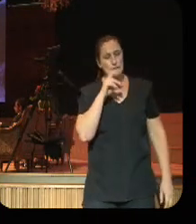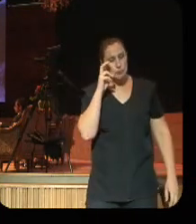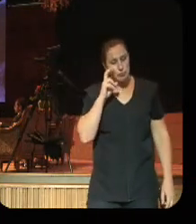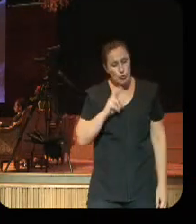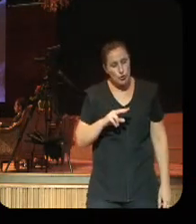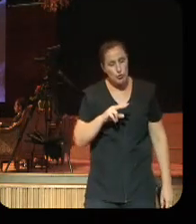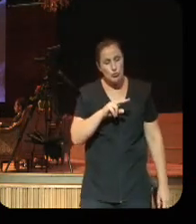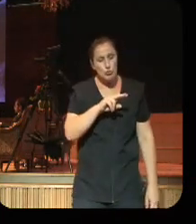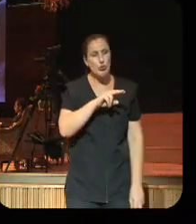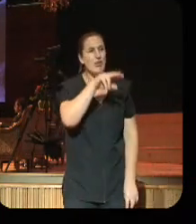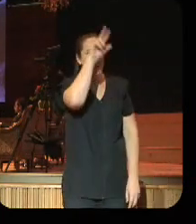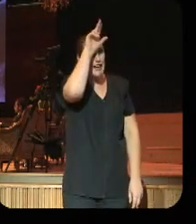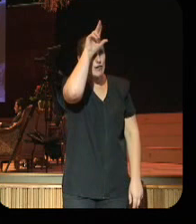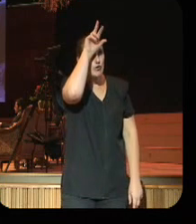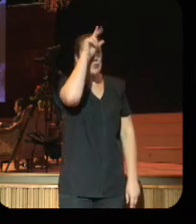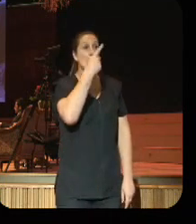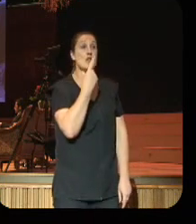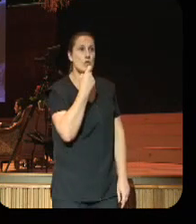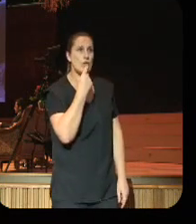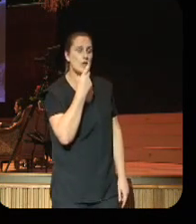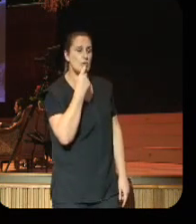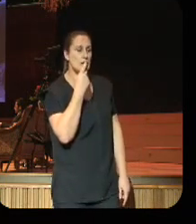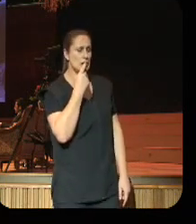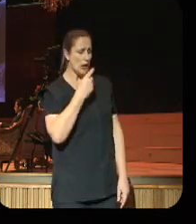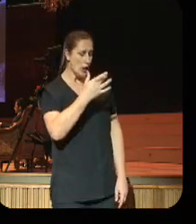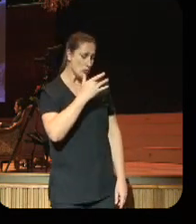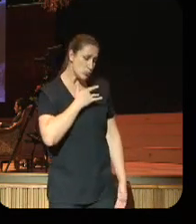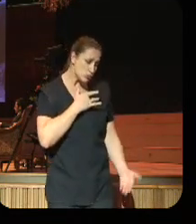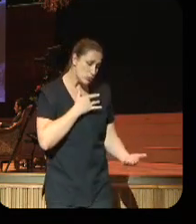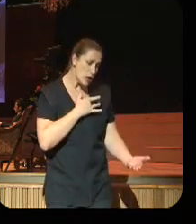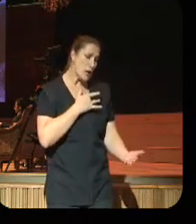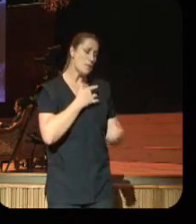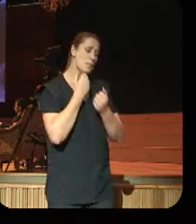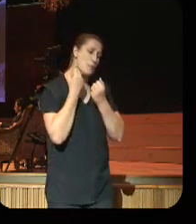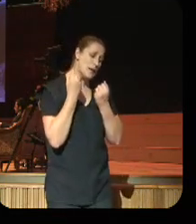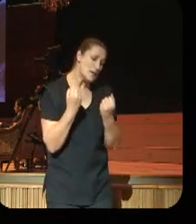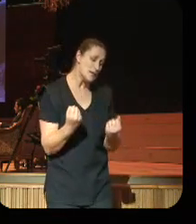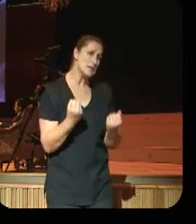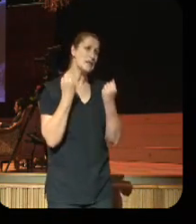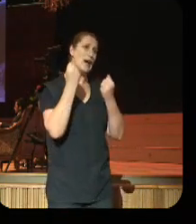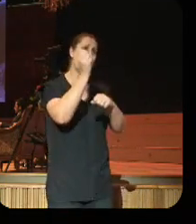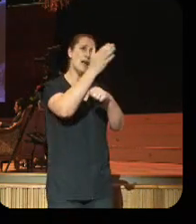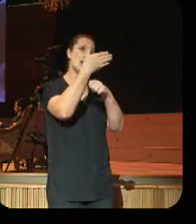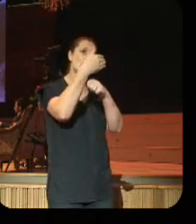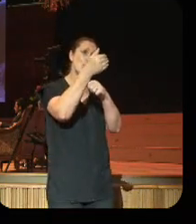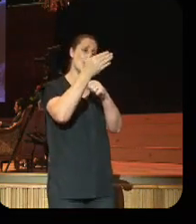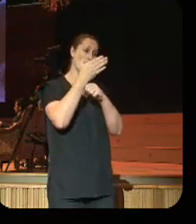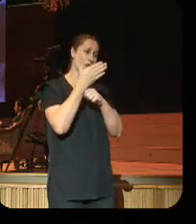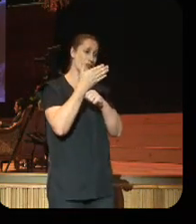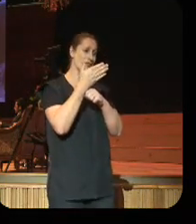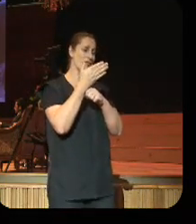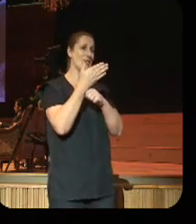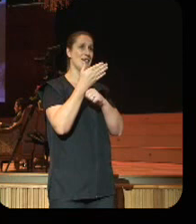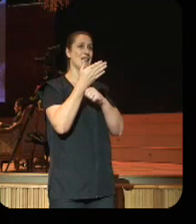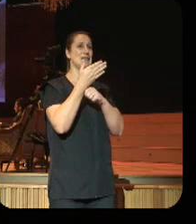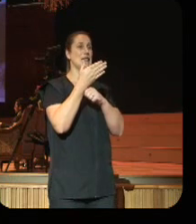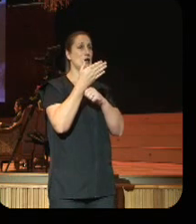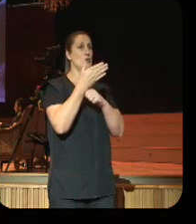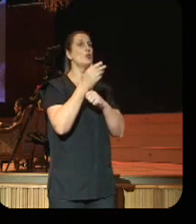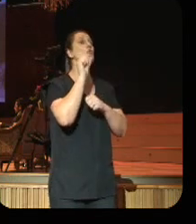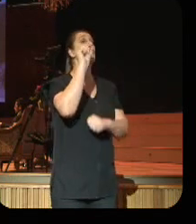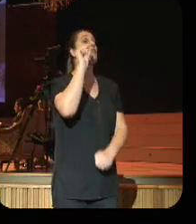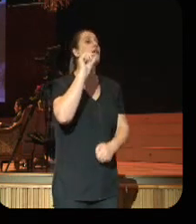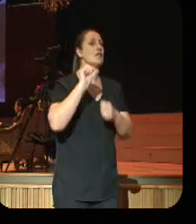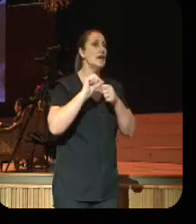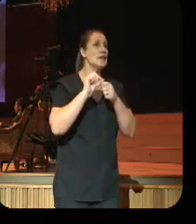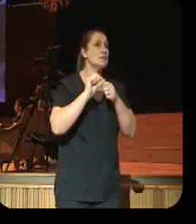formiguinha, tadinha da formiguinha, é muito pesado para ela. E aí